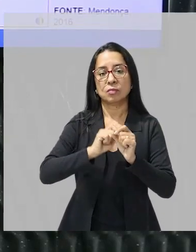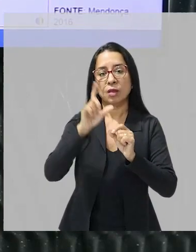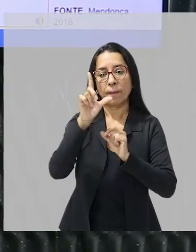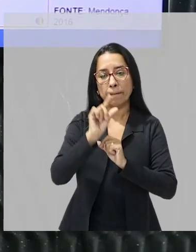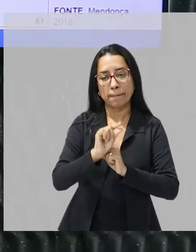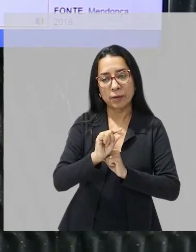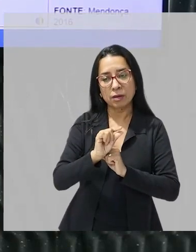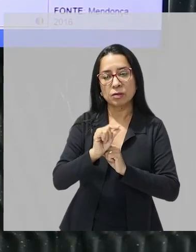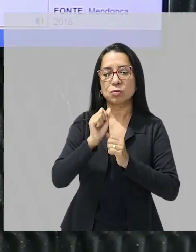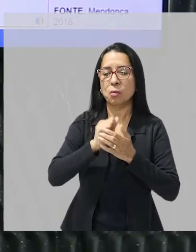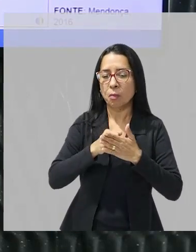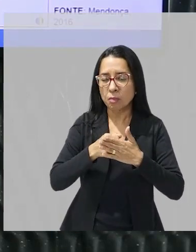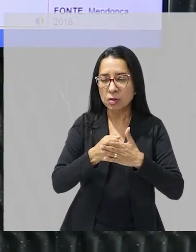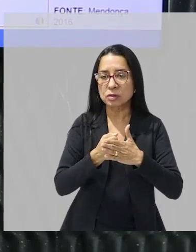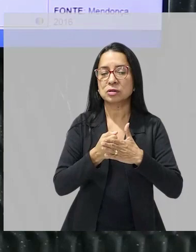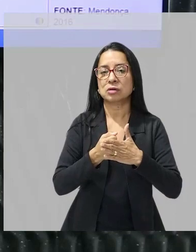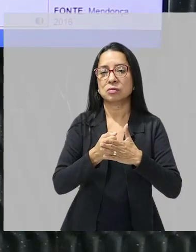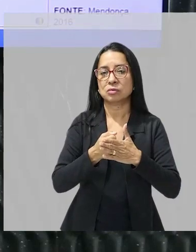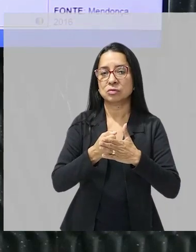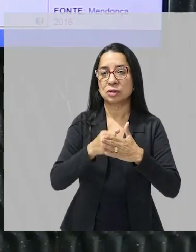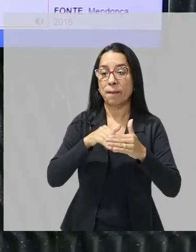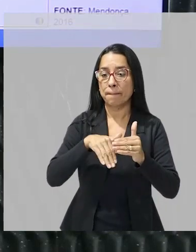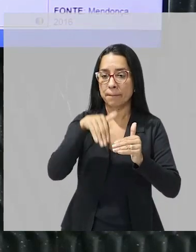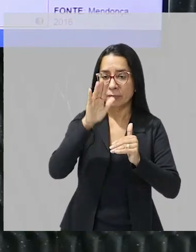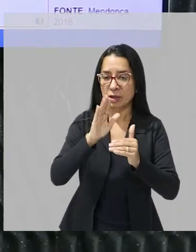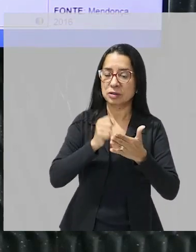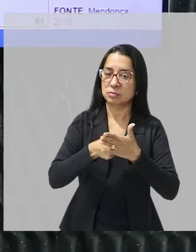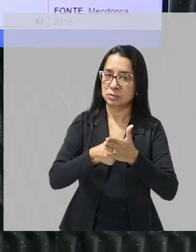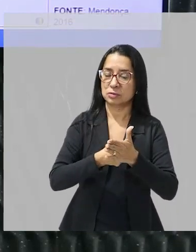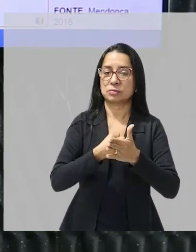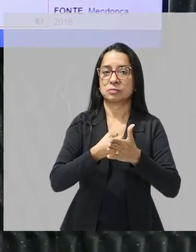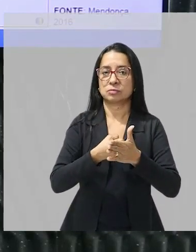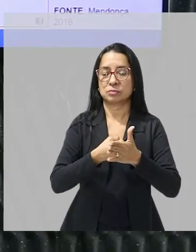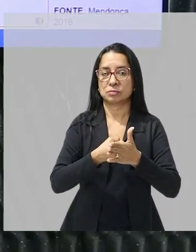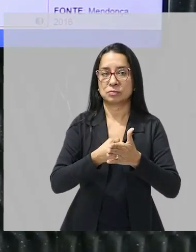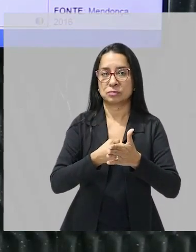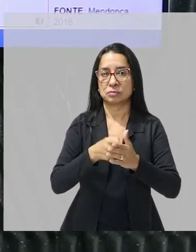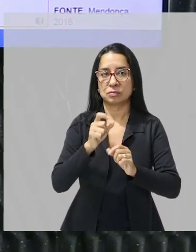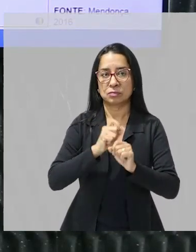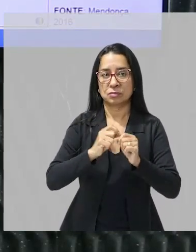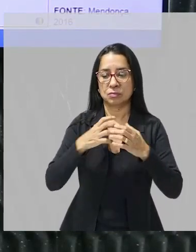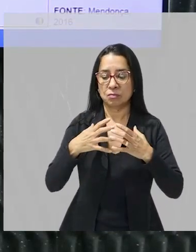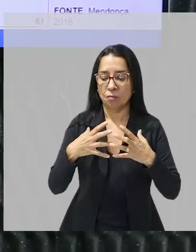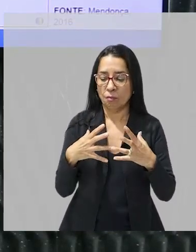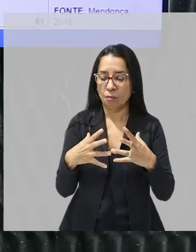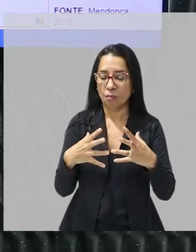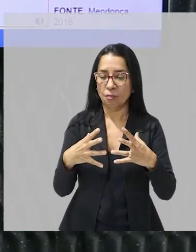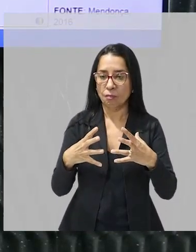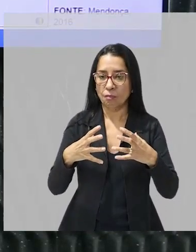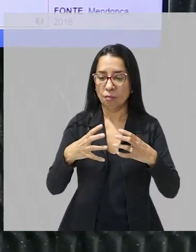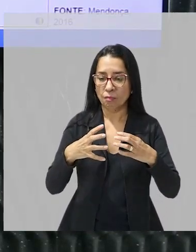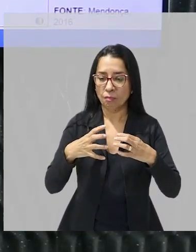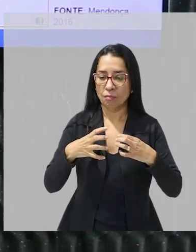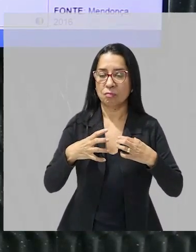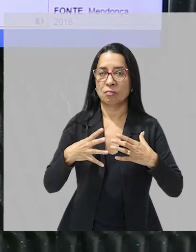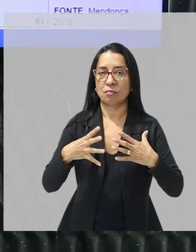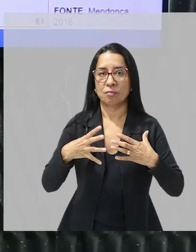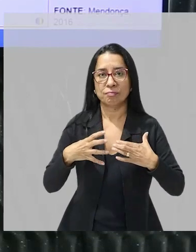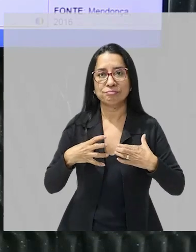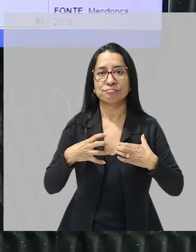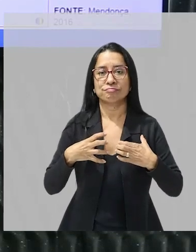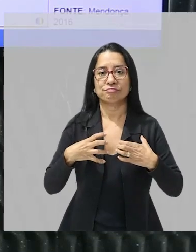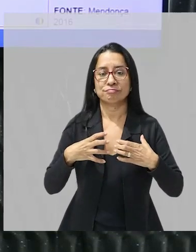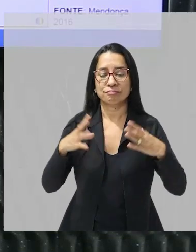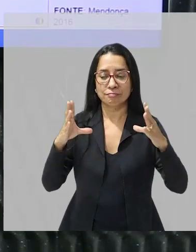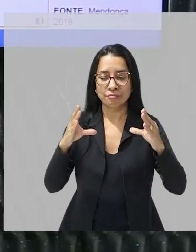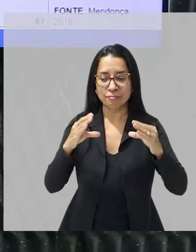menos pressão para onde tem mais pressão. O que vai acontecer? A pressão interna, ela diminui